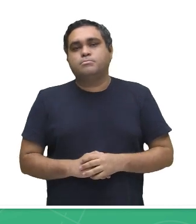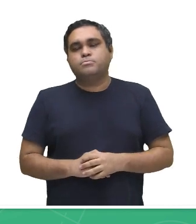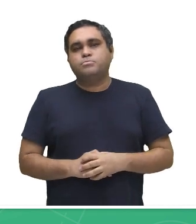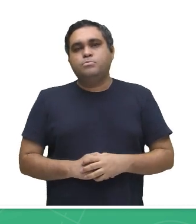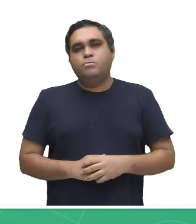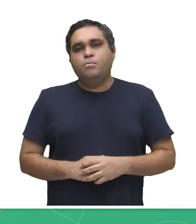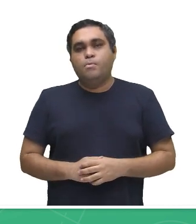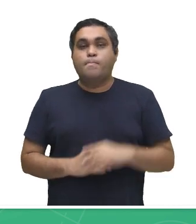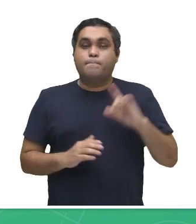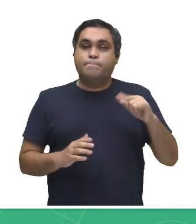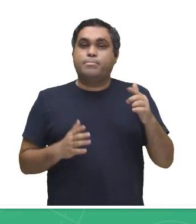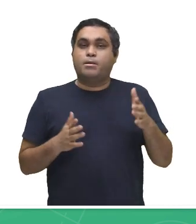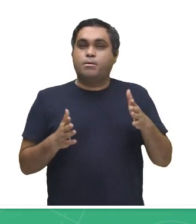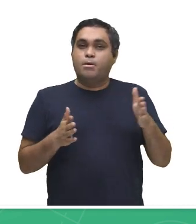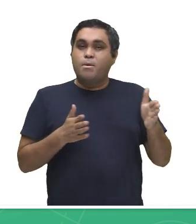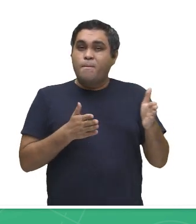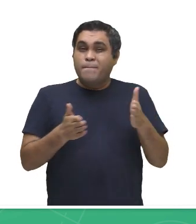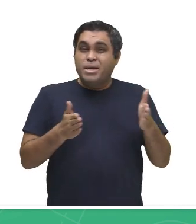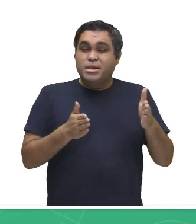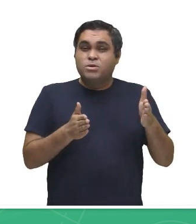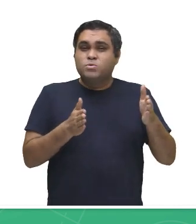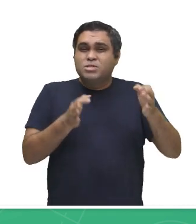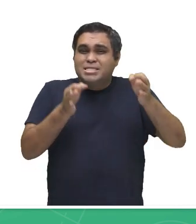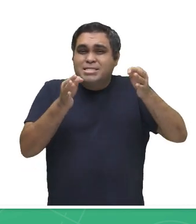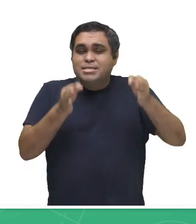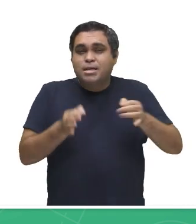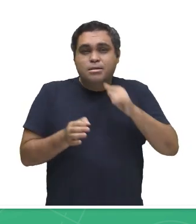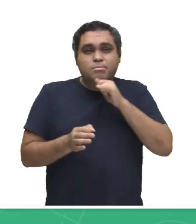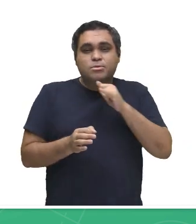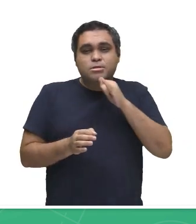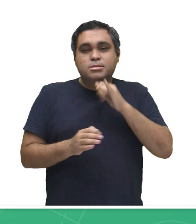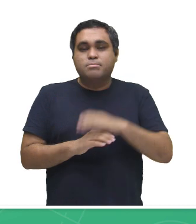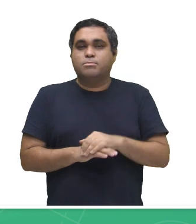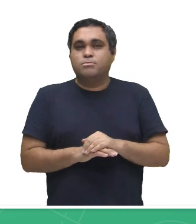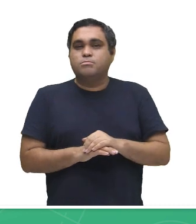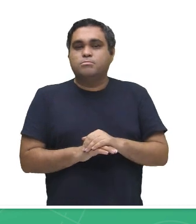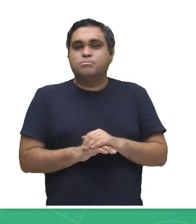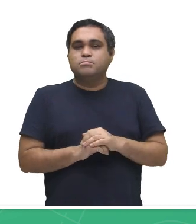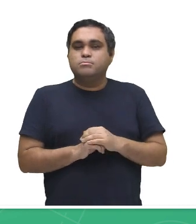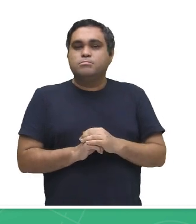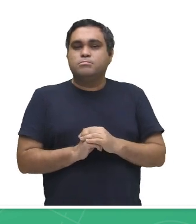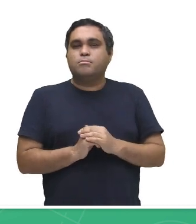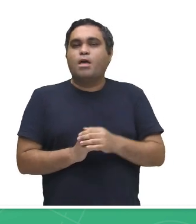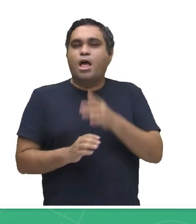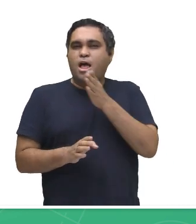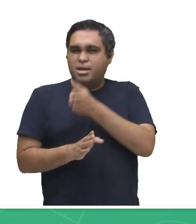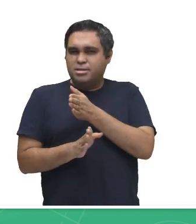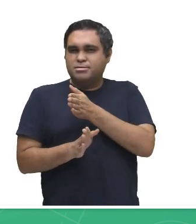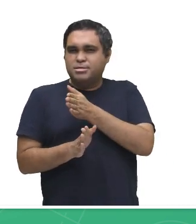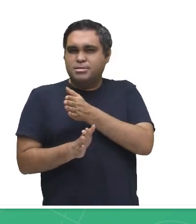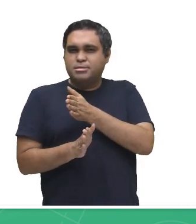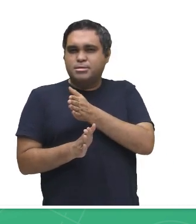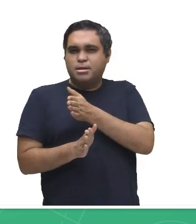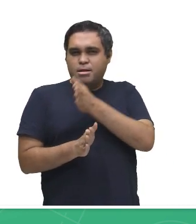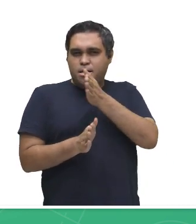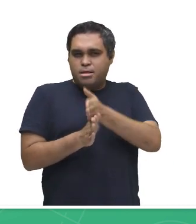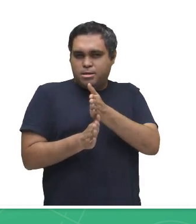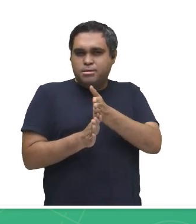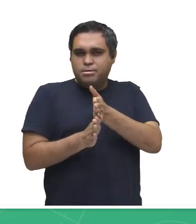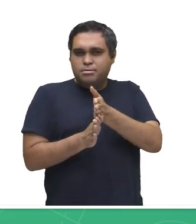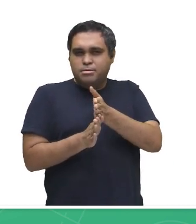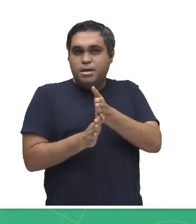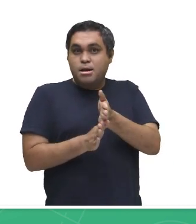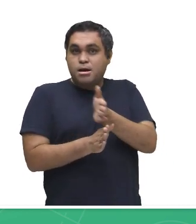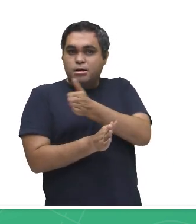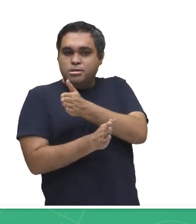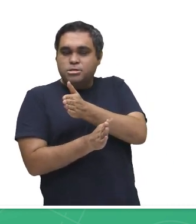consenso sobre o período exato em que a Renascença termina e a filosofia moderna inicia. Perfeito? Por